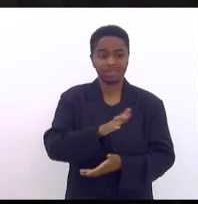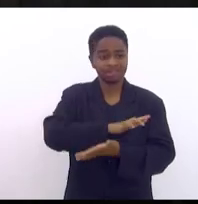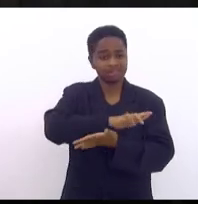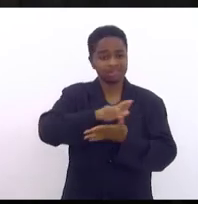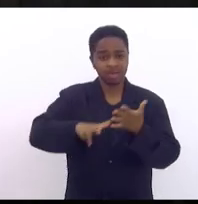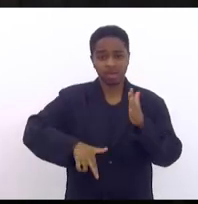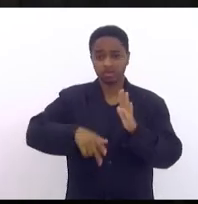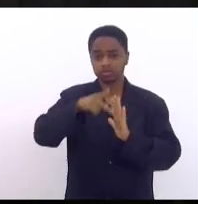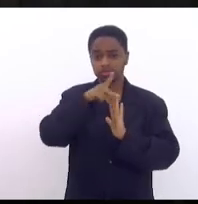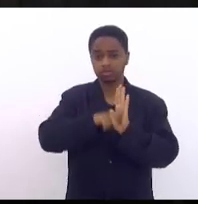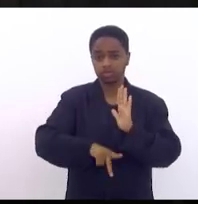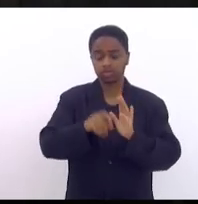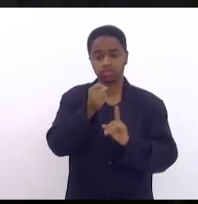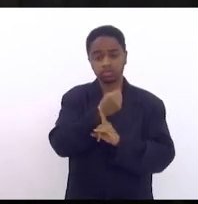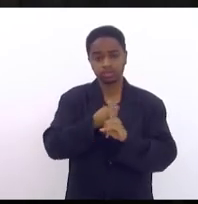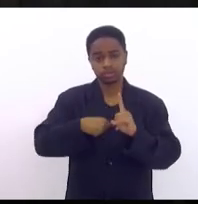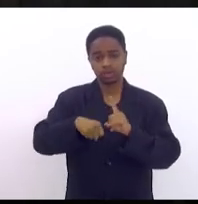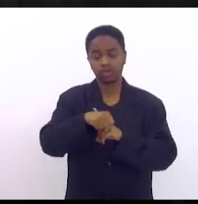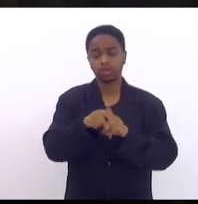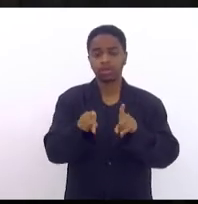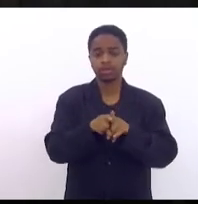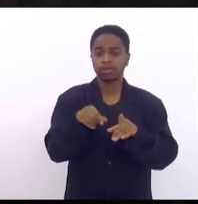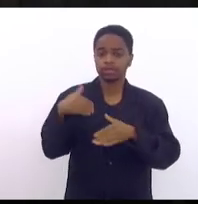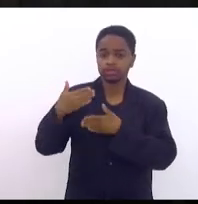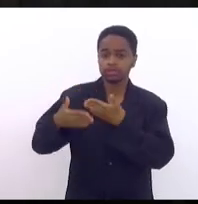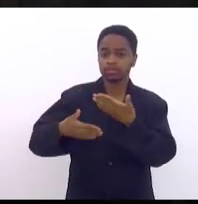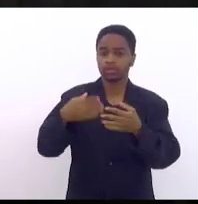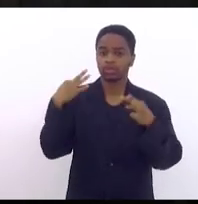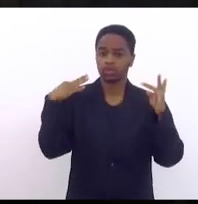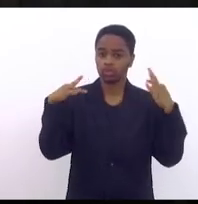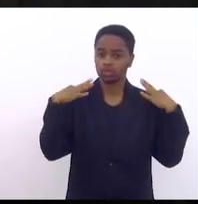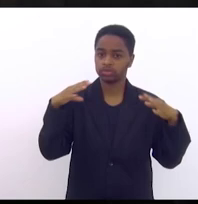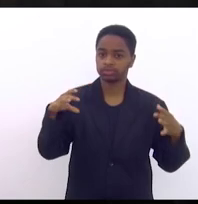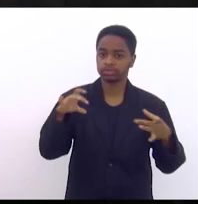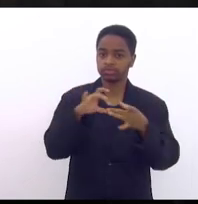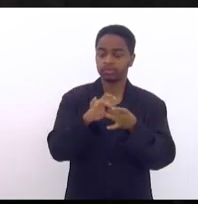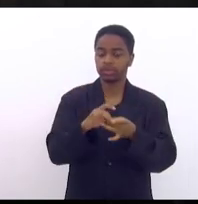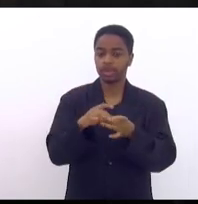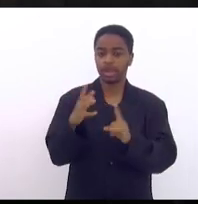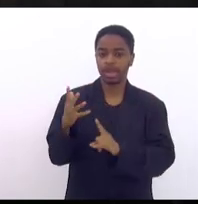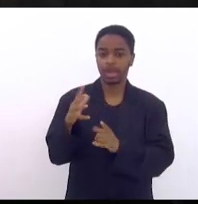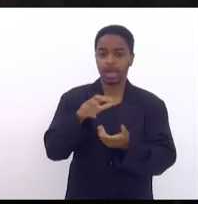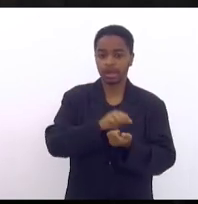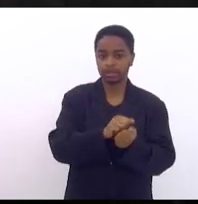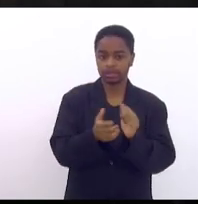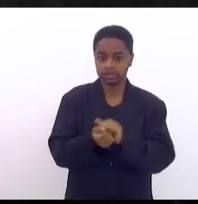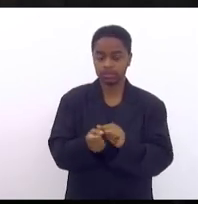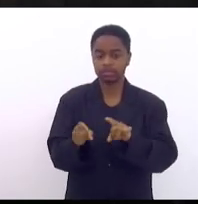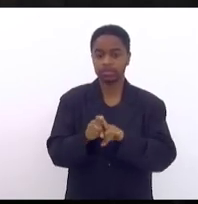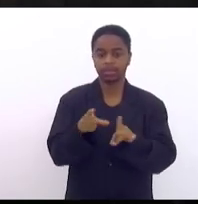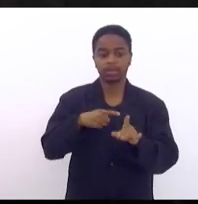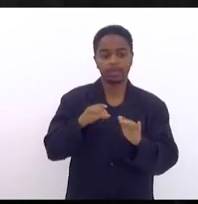projetos sociais e desenvolvimento turístico passam pelo artesanato e recebem este investimento.